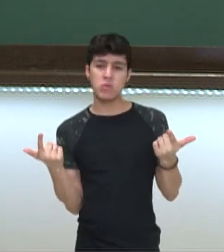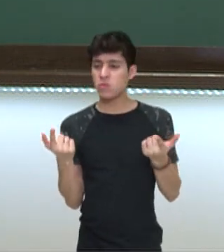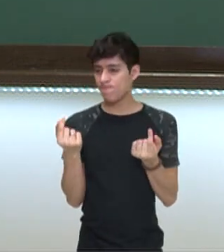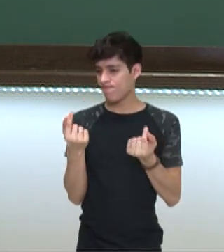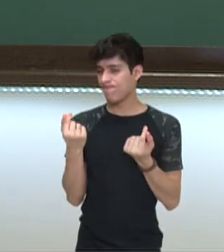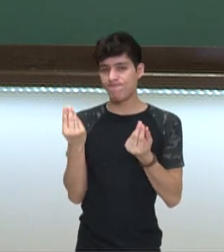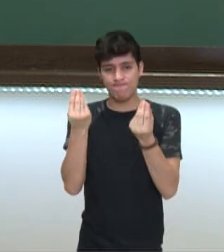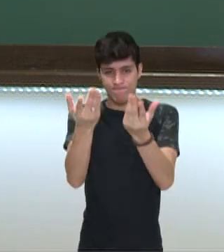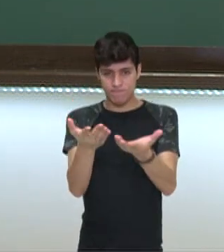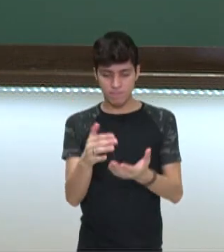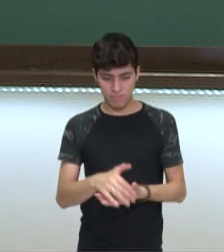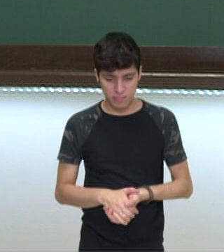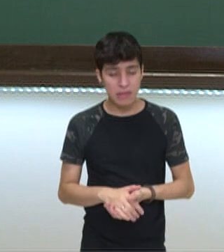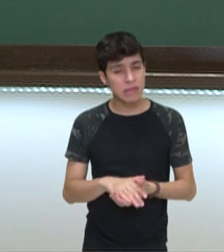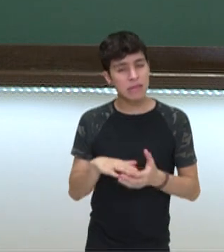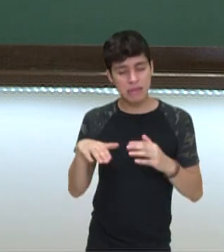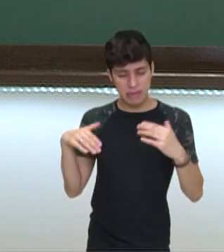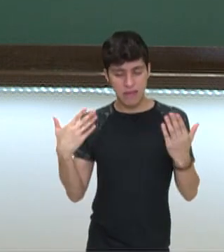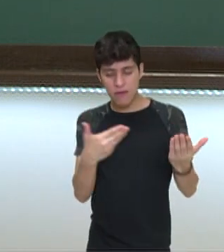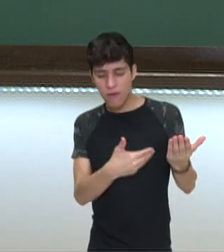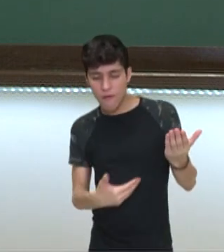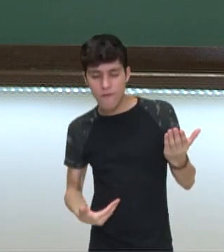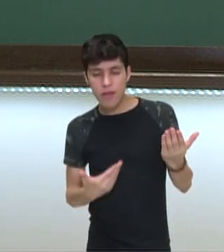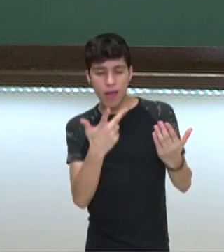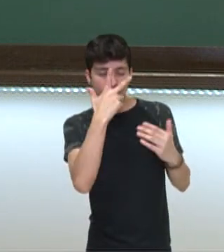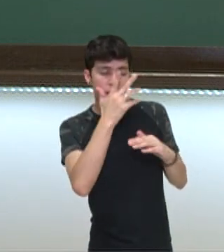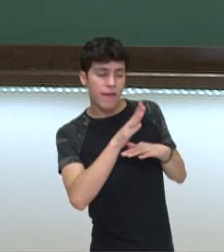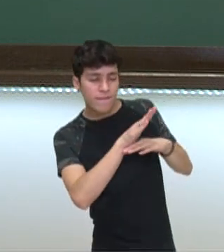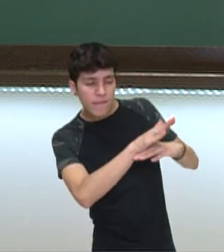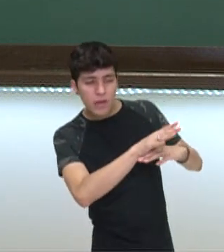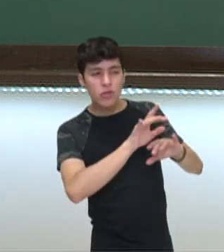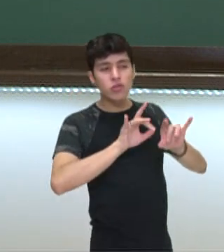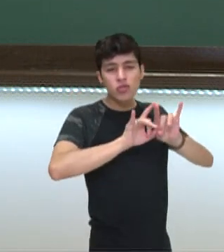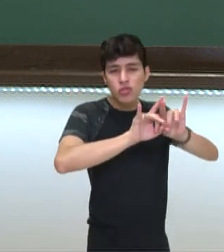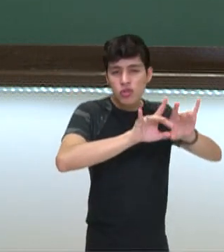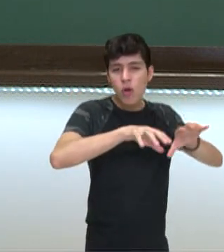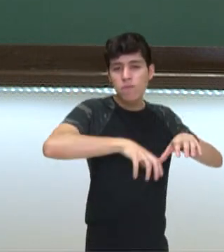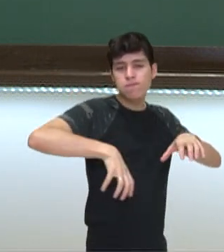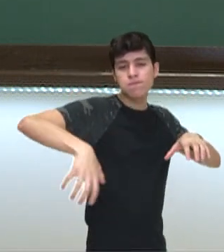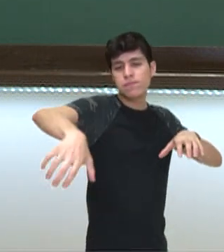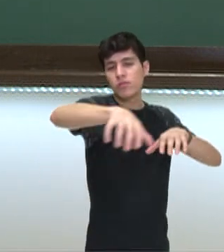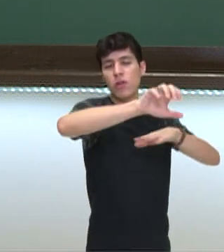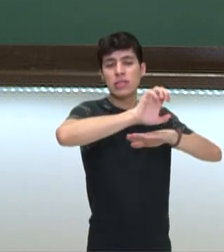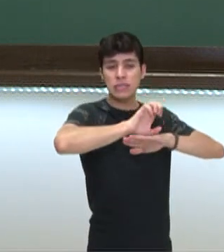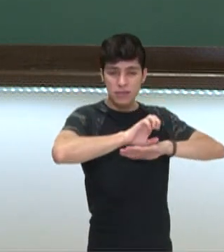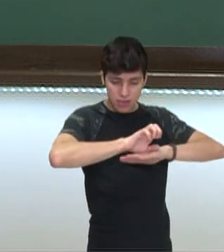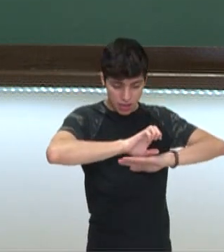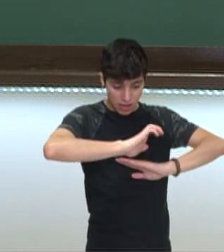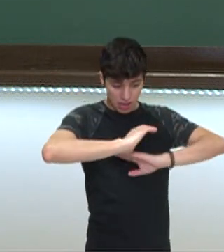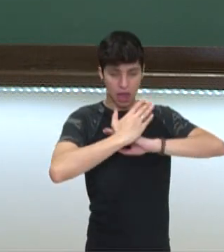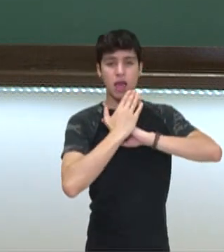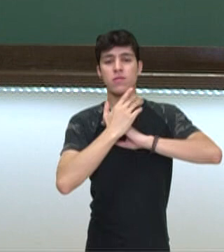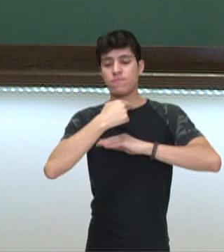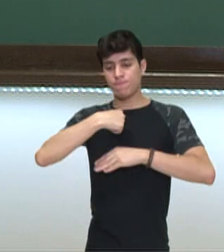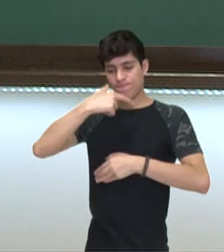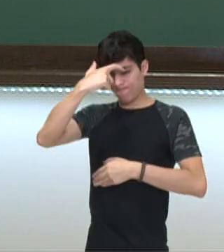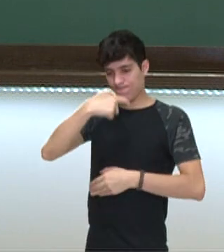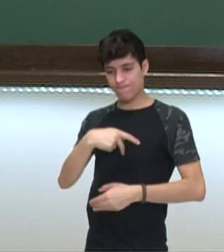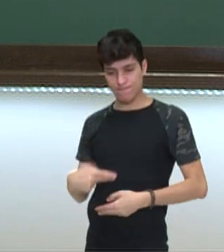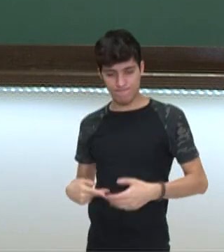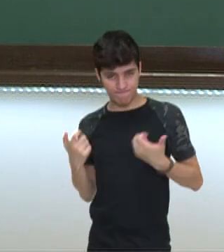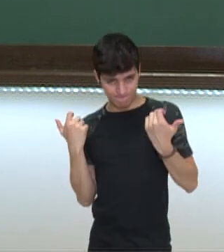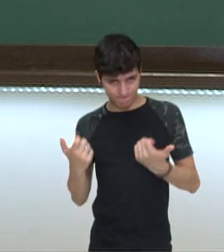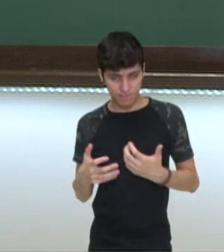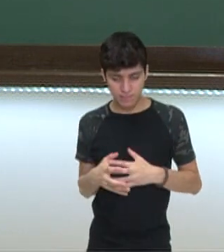nada de recurso então assim O governo acaba favorecendo apenas aquela aqui aqueles estados que favoreciam o